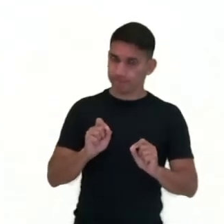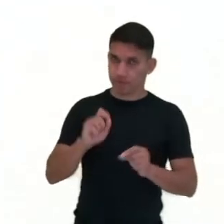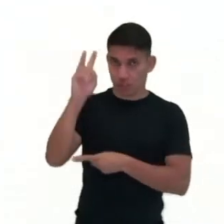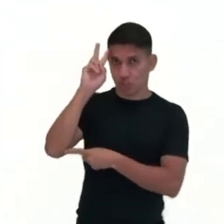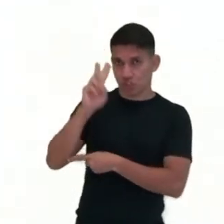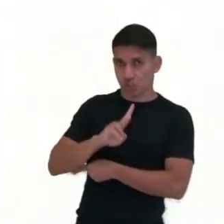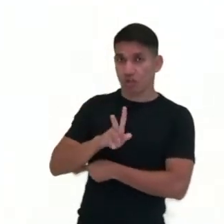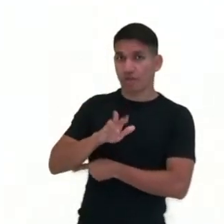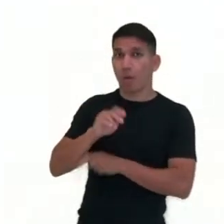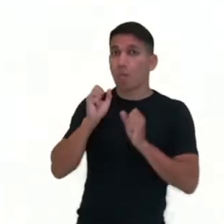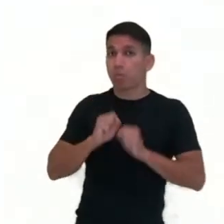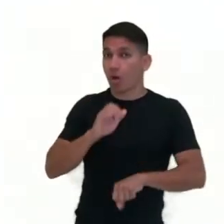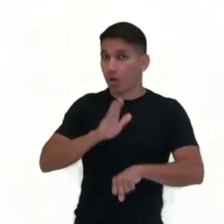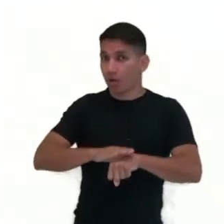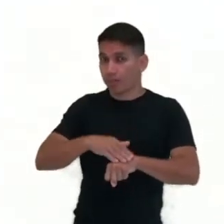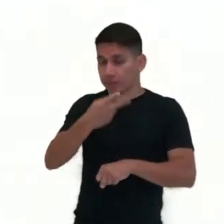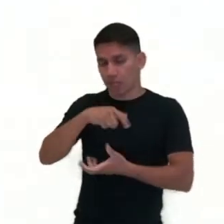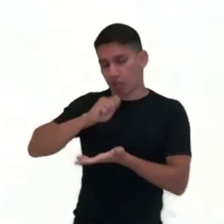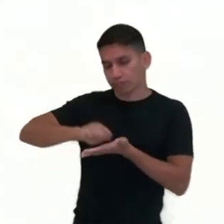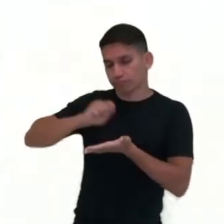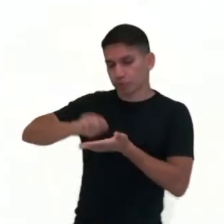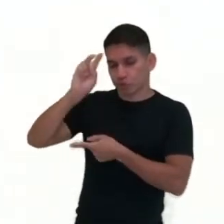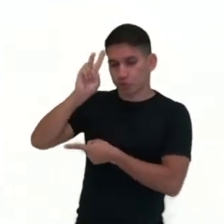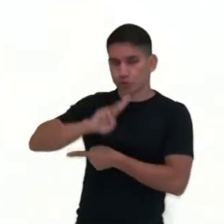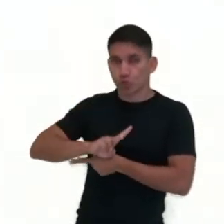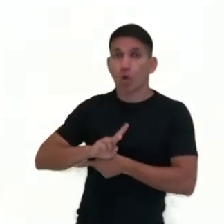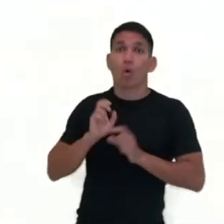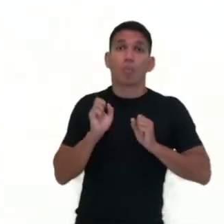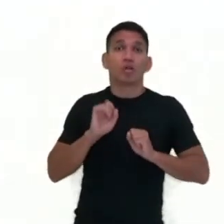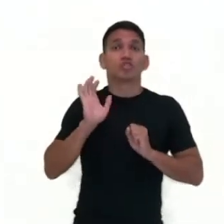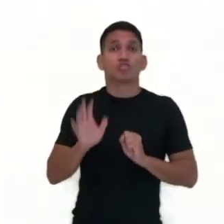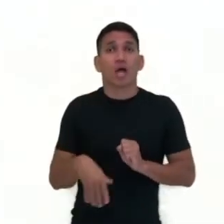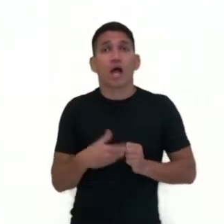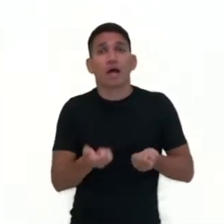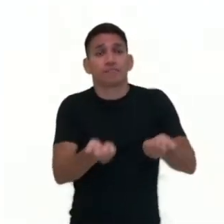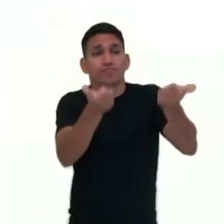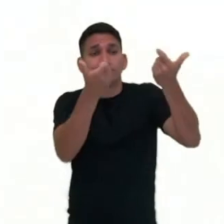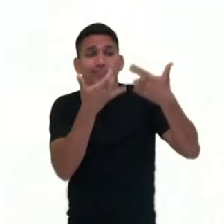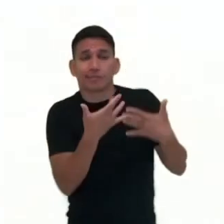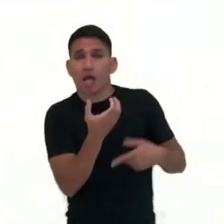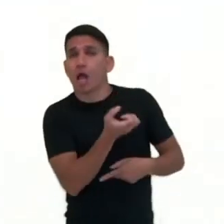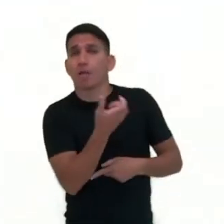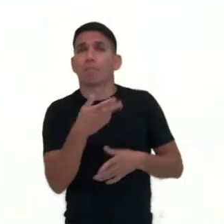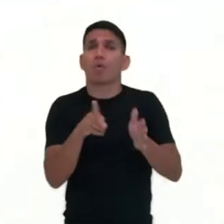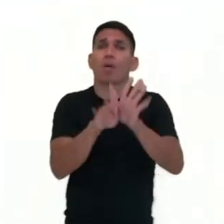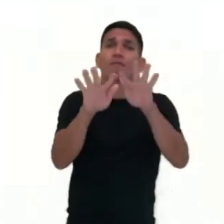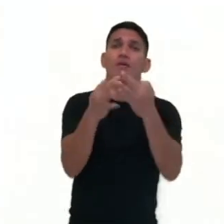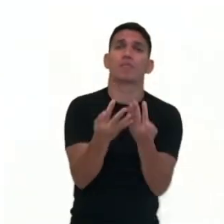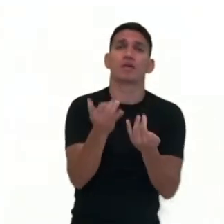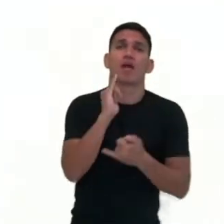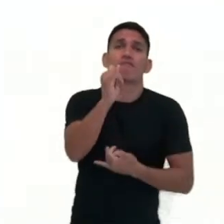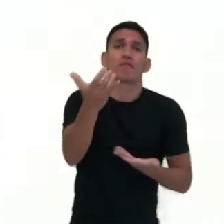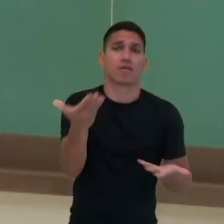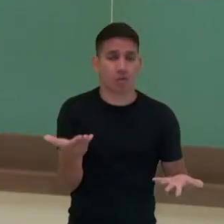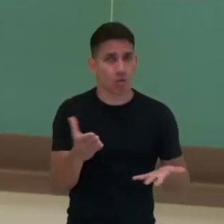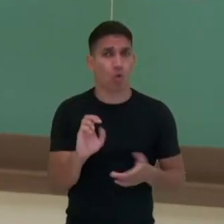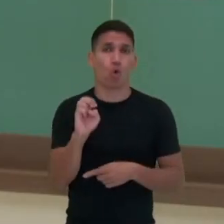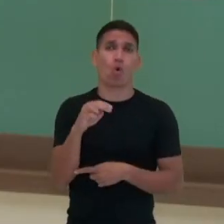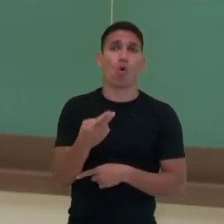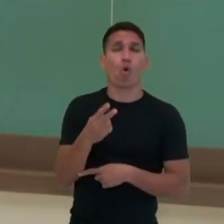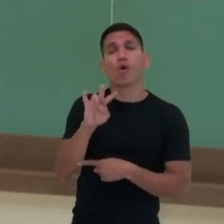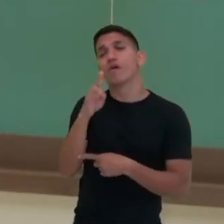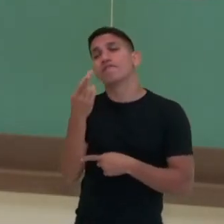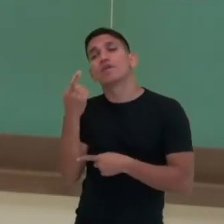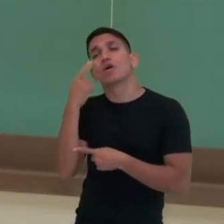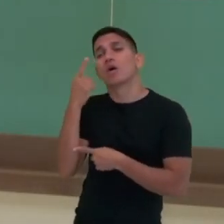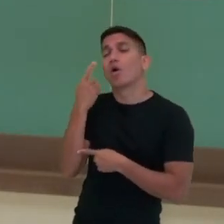história. Você pode reproduzir uma história que você tem ouvido dentro da sua família, por exemplo, né? Ouviu de um